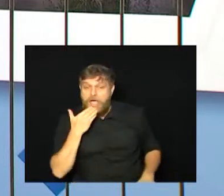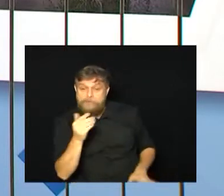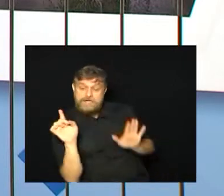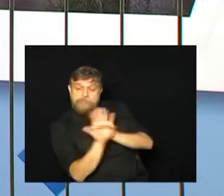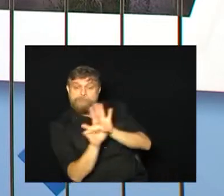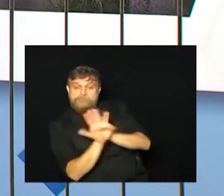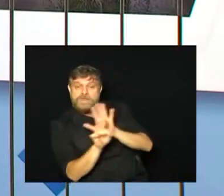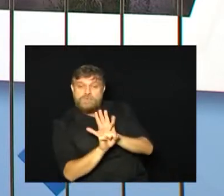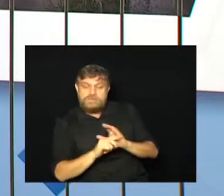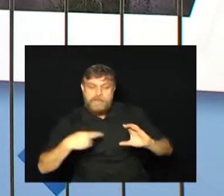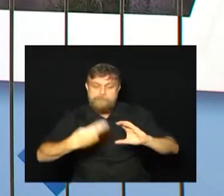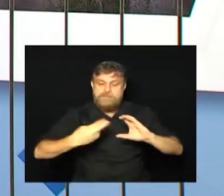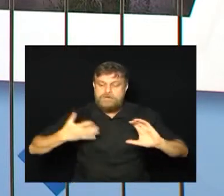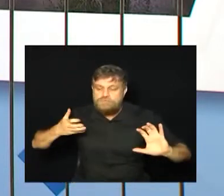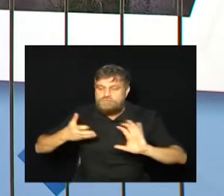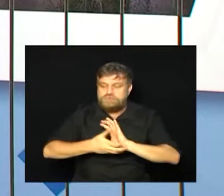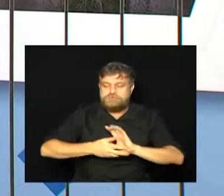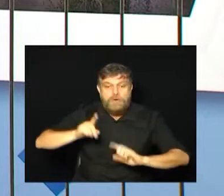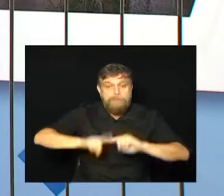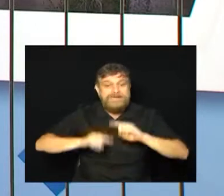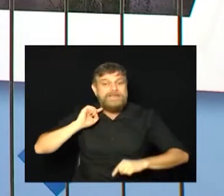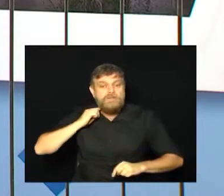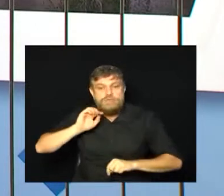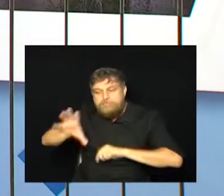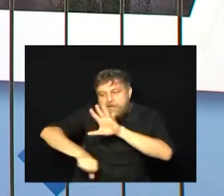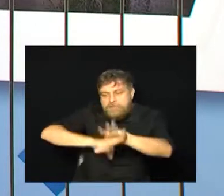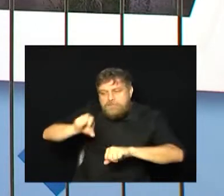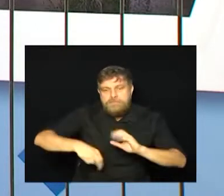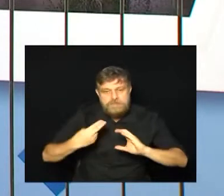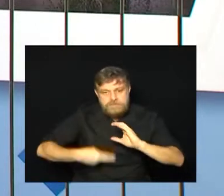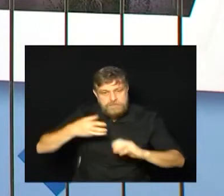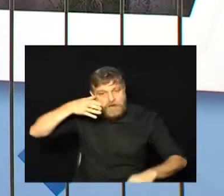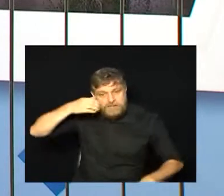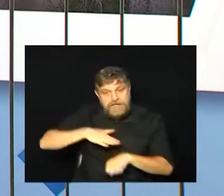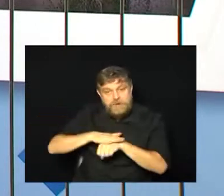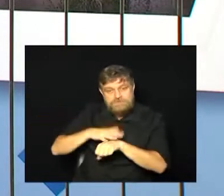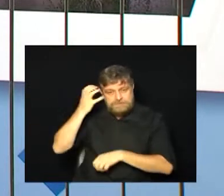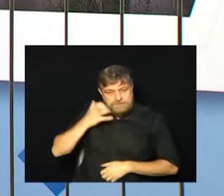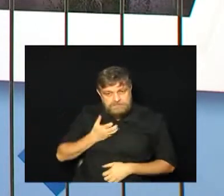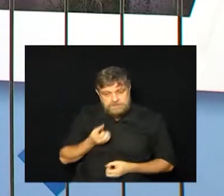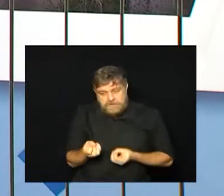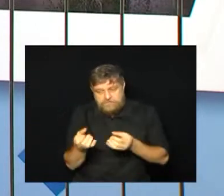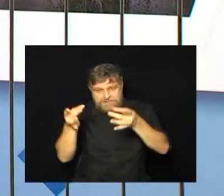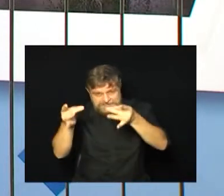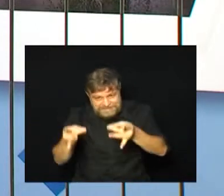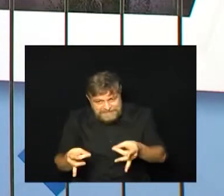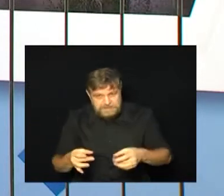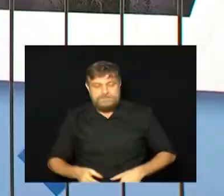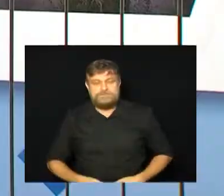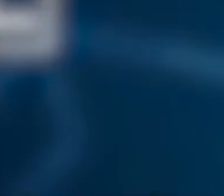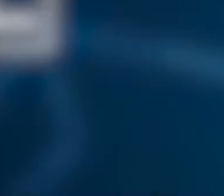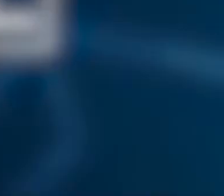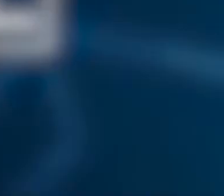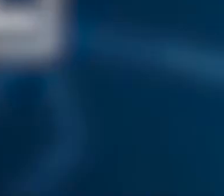informações sobre as cooperativas de catadores de lixo reciclável. O André Aranha conversou com a vereadora e traz os detalhes.